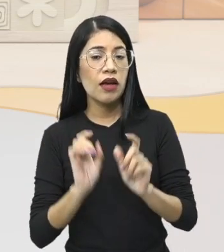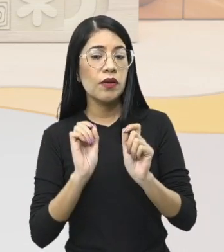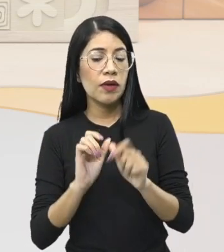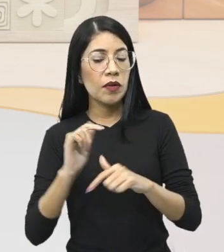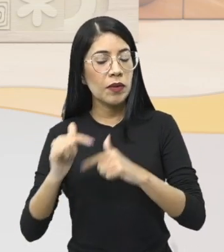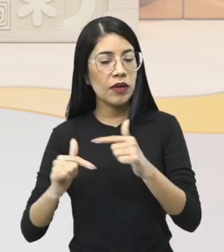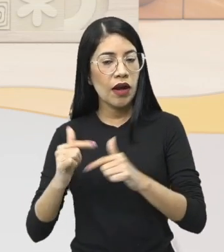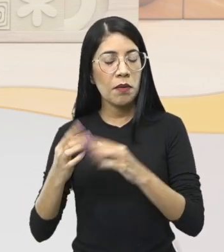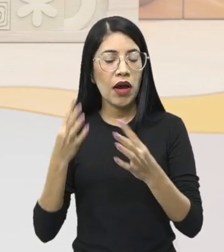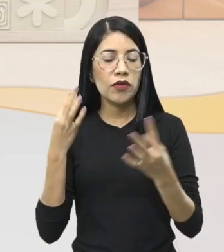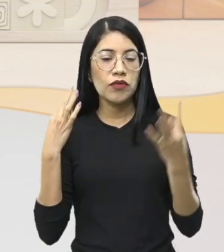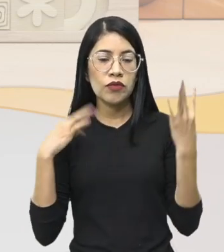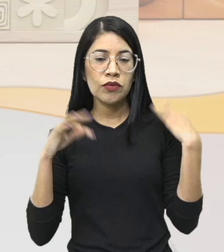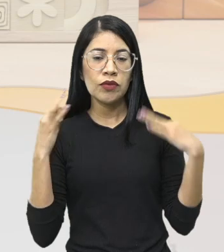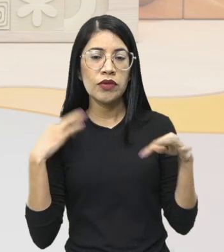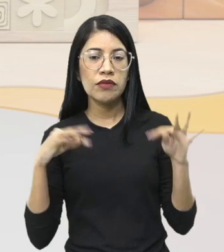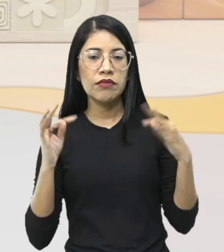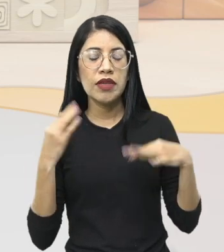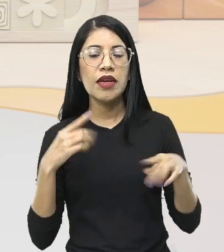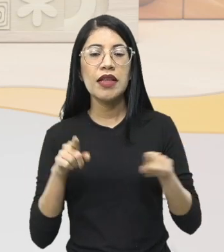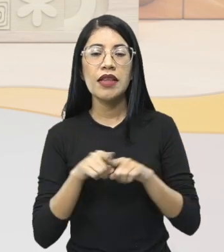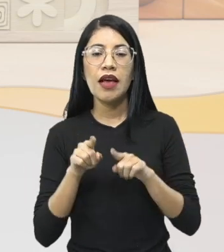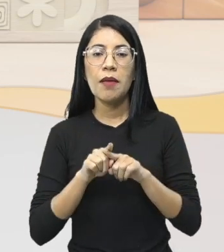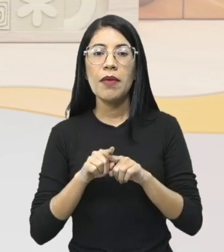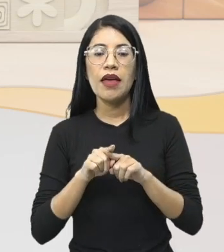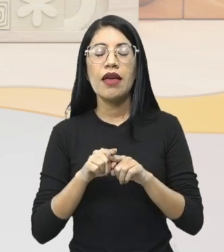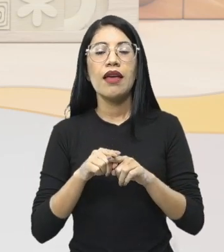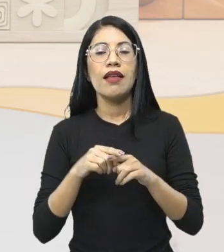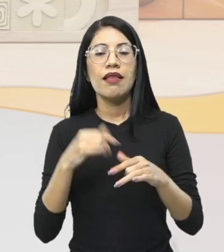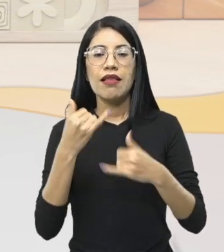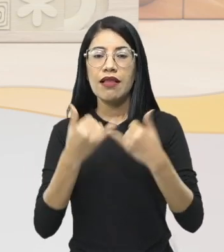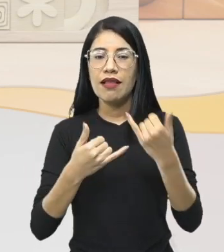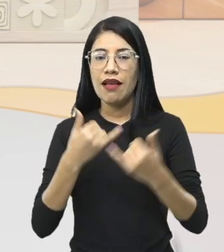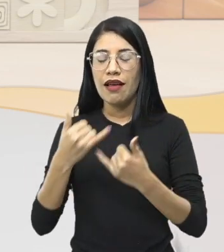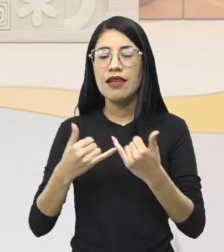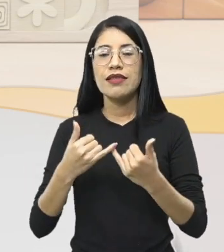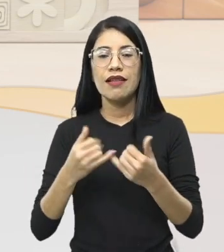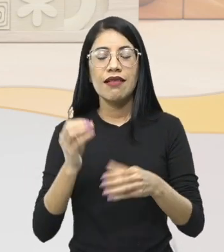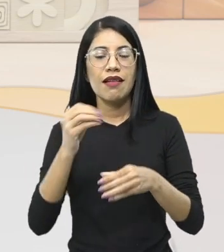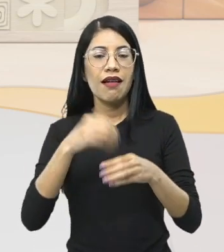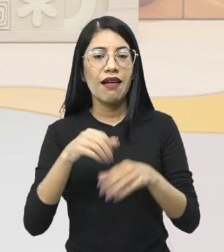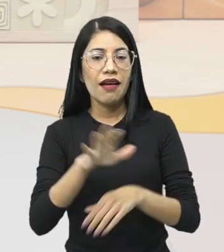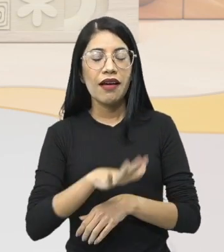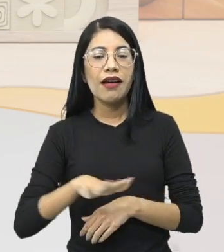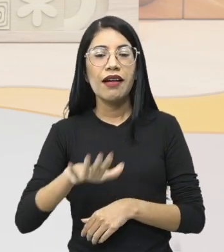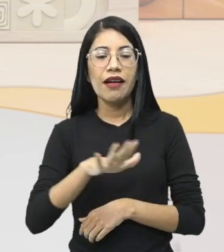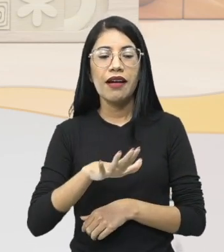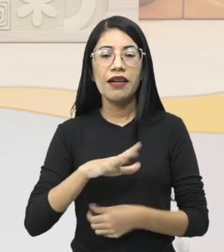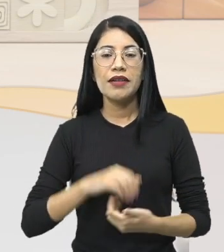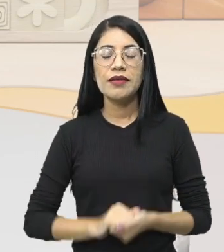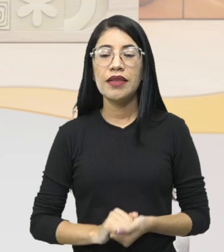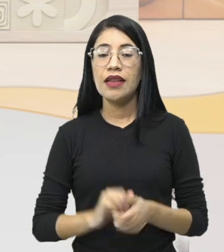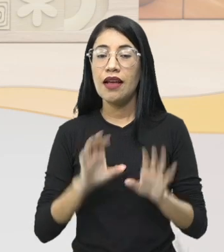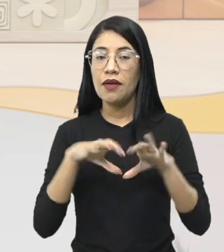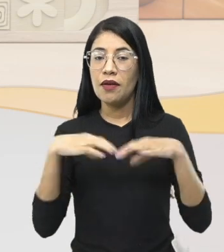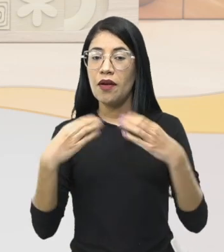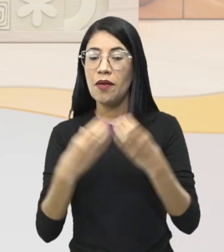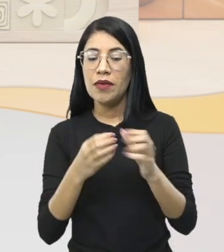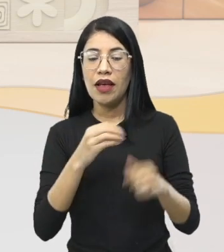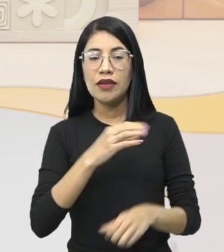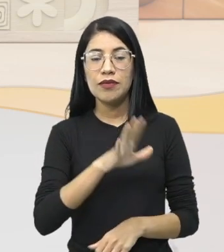às atividades de turismo, às atividades de lazer, dentro dessas áreas, tá bom? Dessas